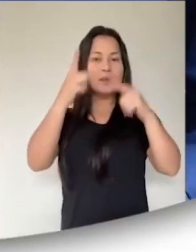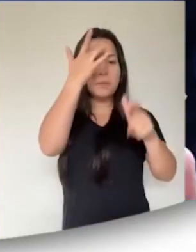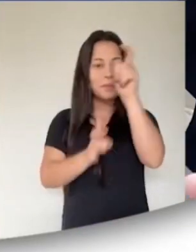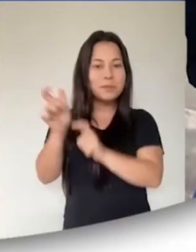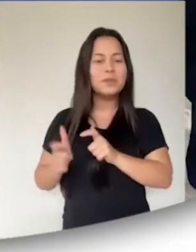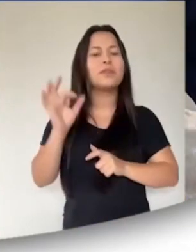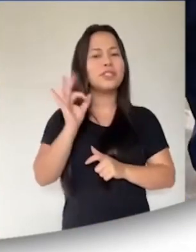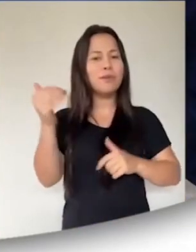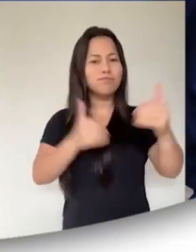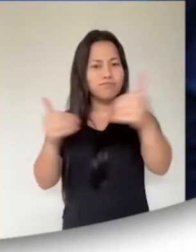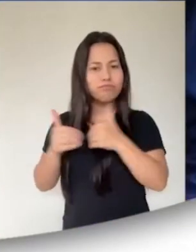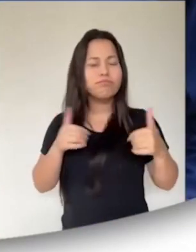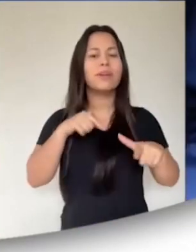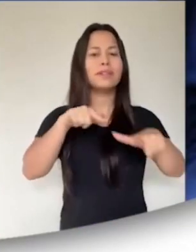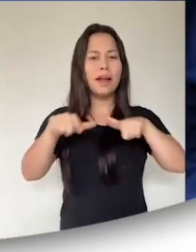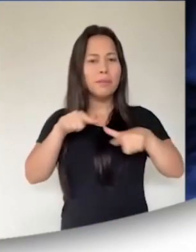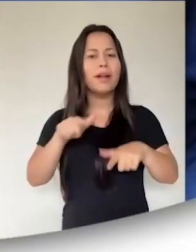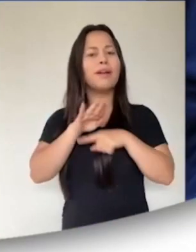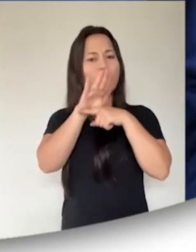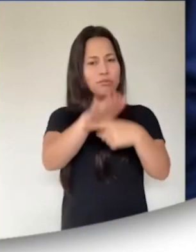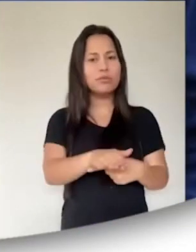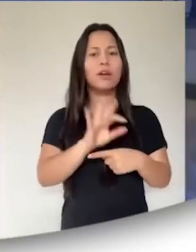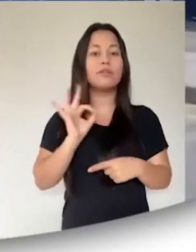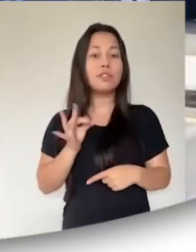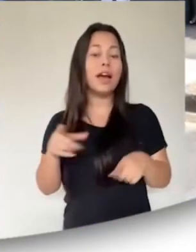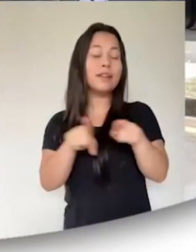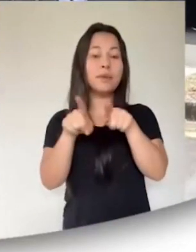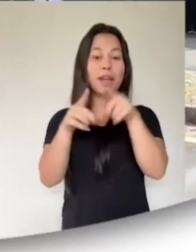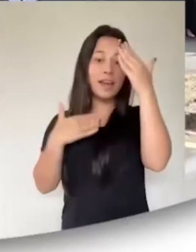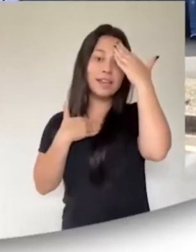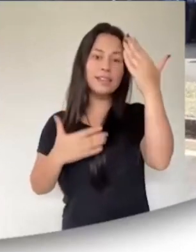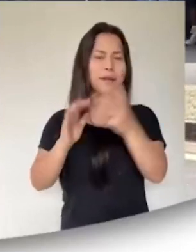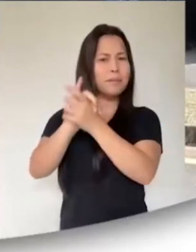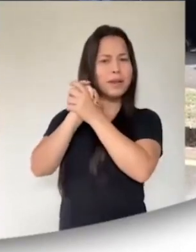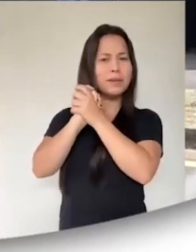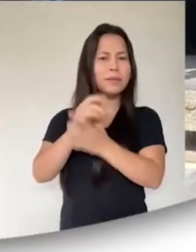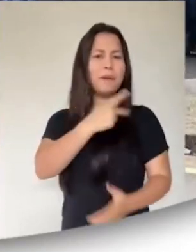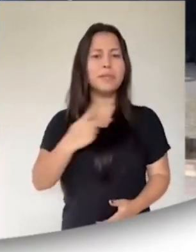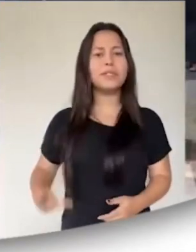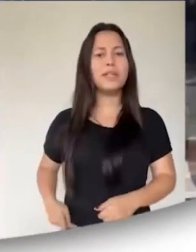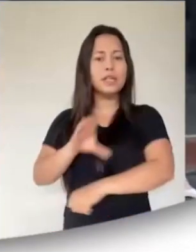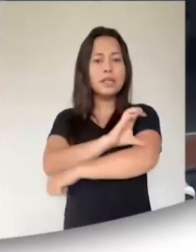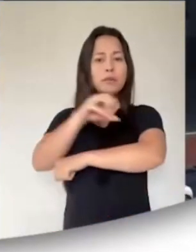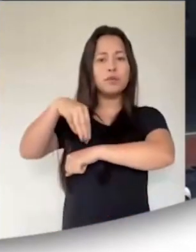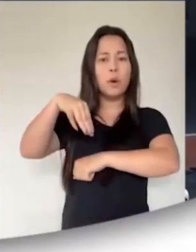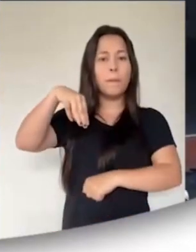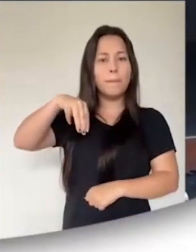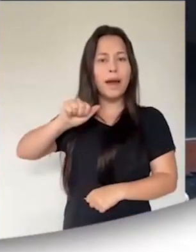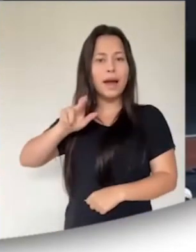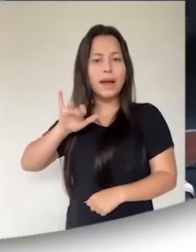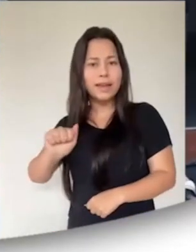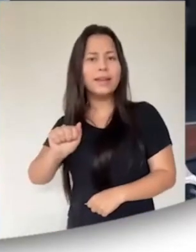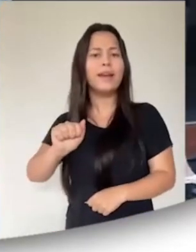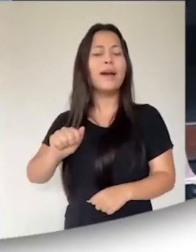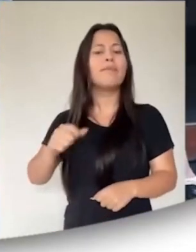agradecer todas as pessoas que já passaram por aqui e trabalharam, deram a sua contribuição. Agradecer e parabenizar a presidente do CEPROSSOM, a Maria Auxélia, pela